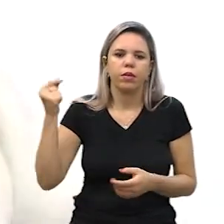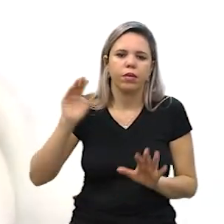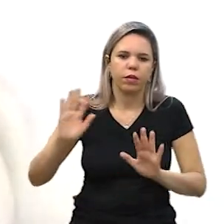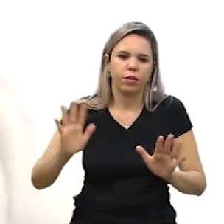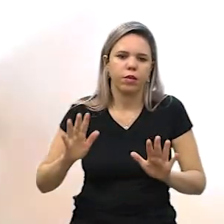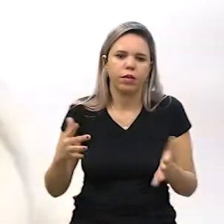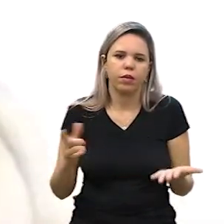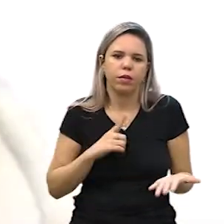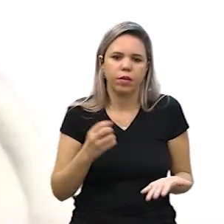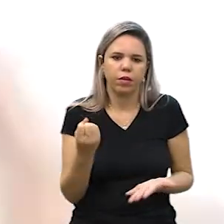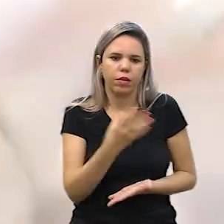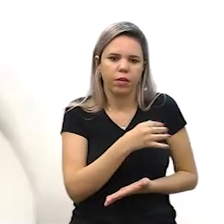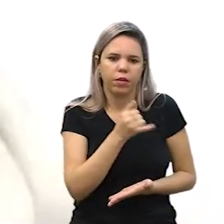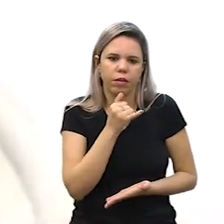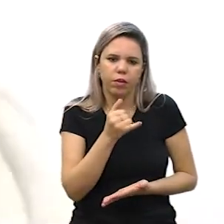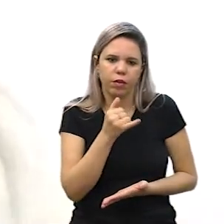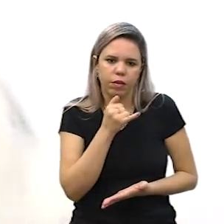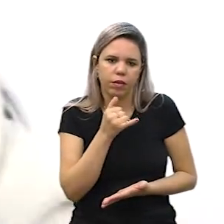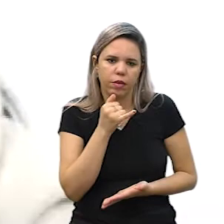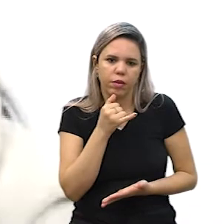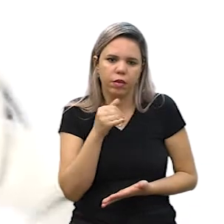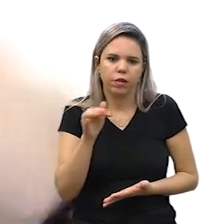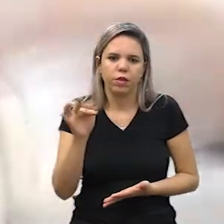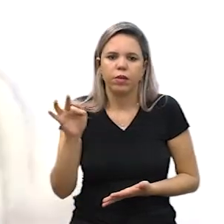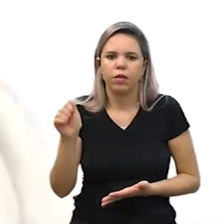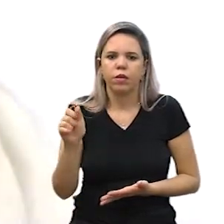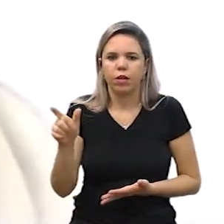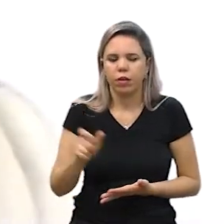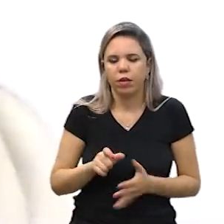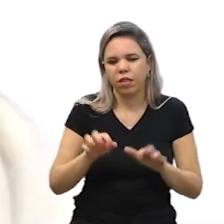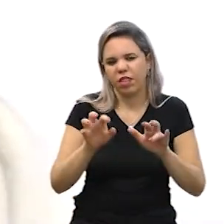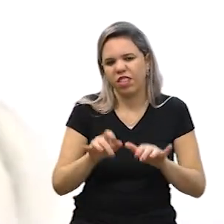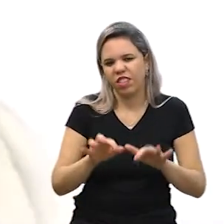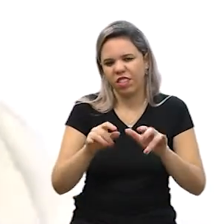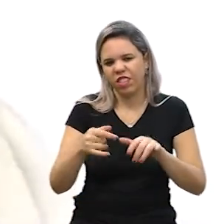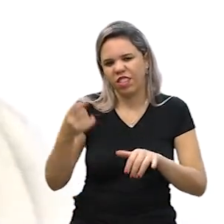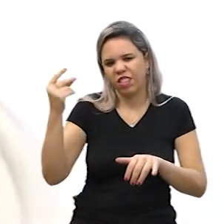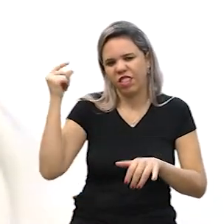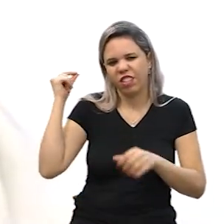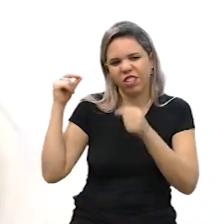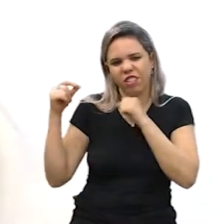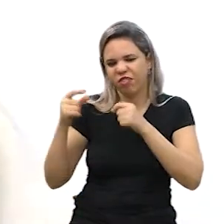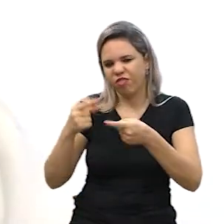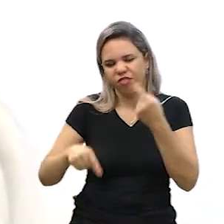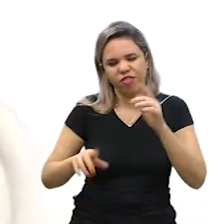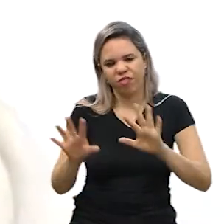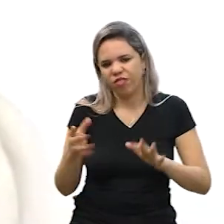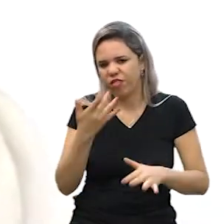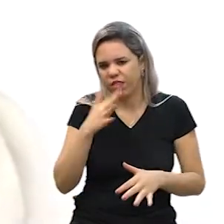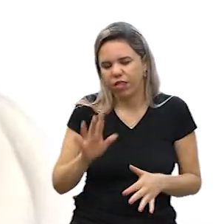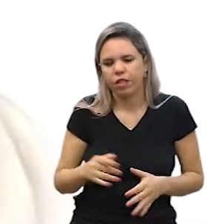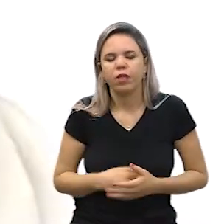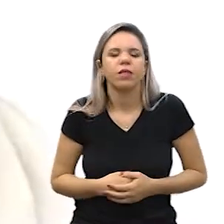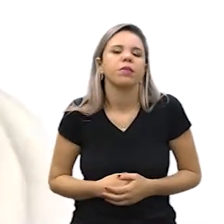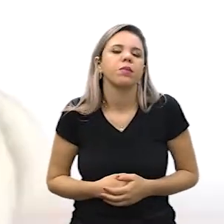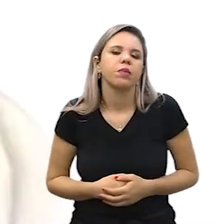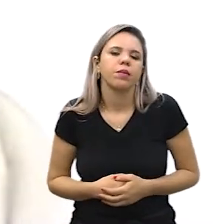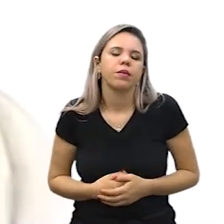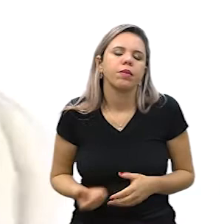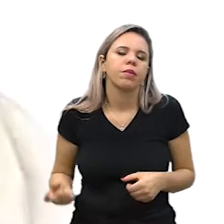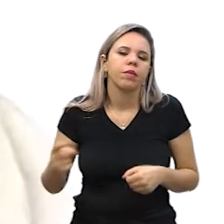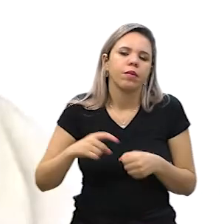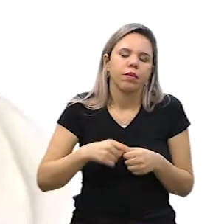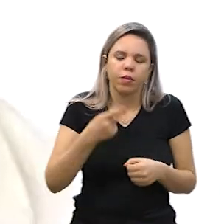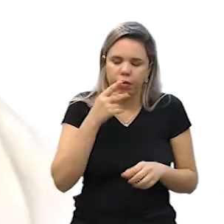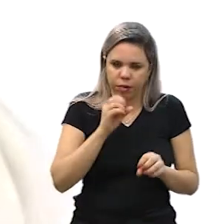aí a gente tem outros exemplos, como fax, máquina de datilografia, não faz sentido para eles. Então, volto a